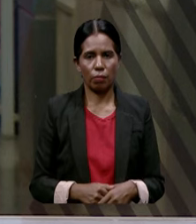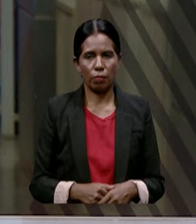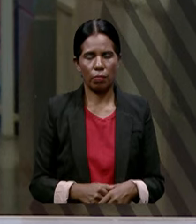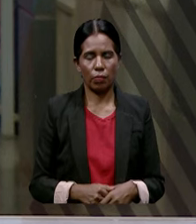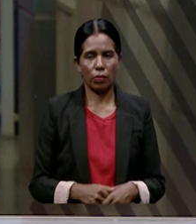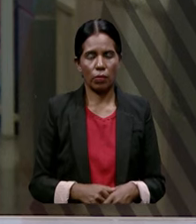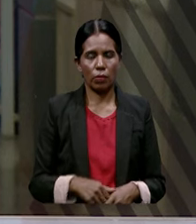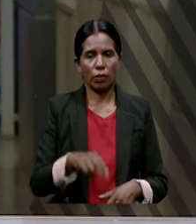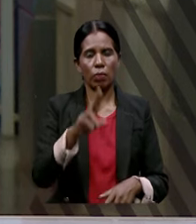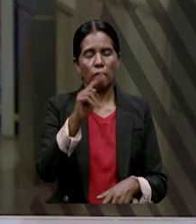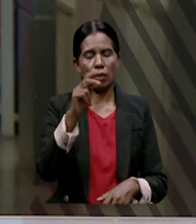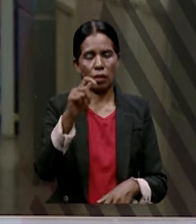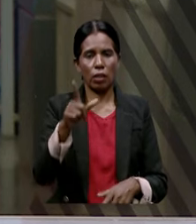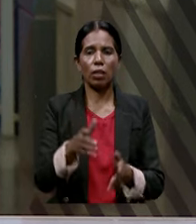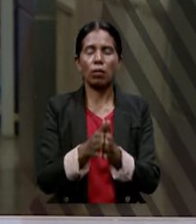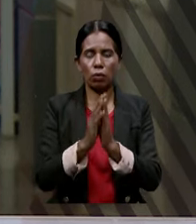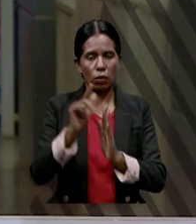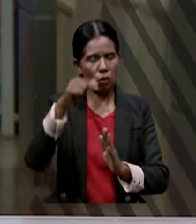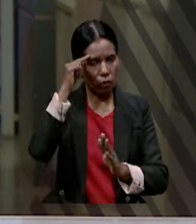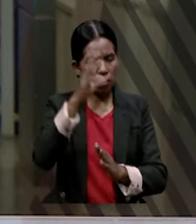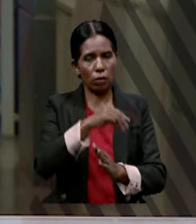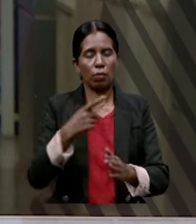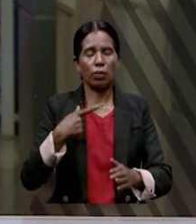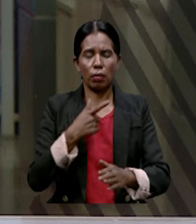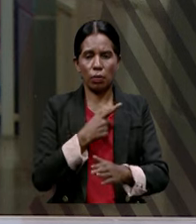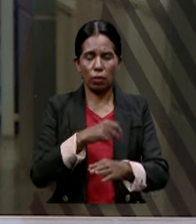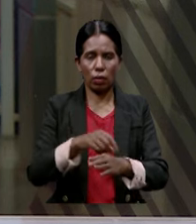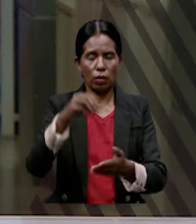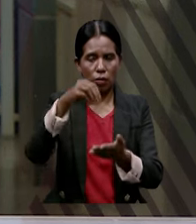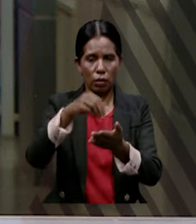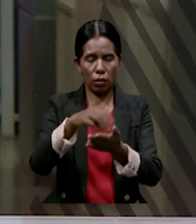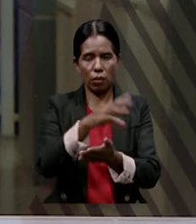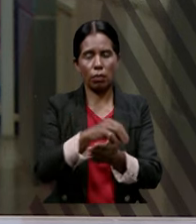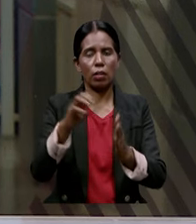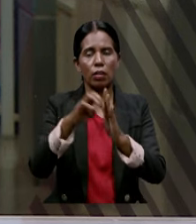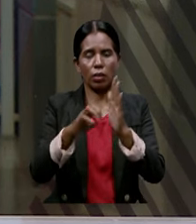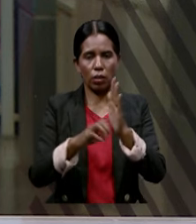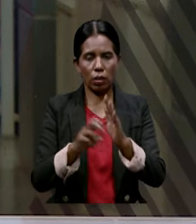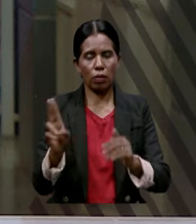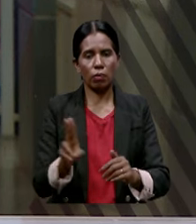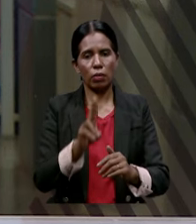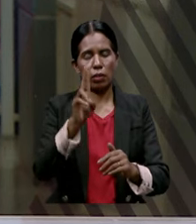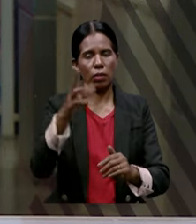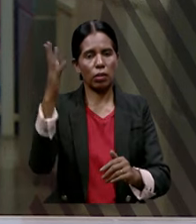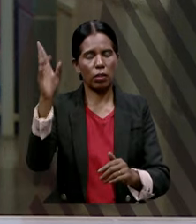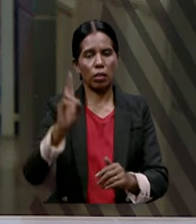O NTL, russo governo no Parlamento Nacional, a total compromisso da cidade universitária Iha